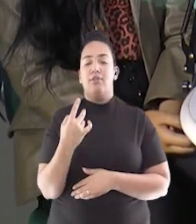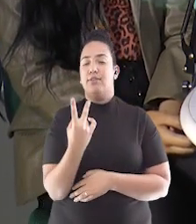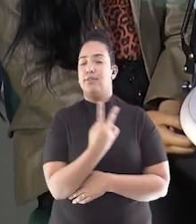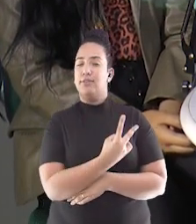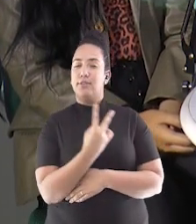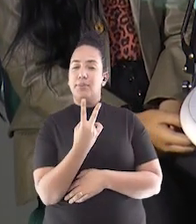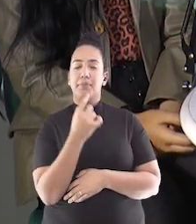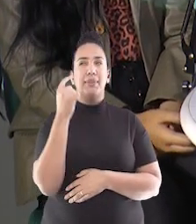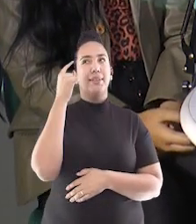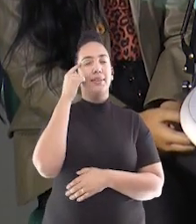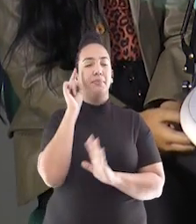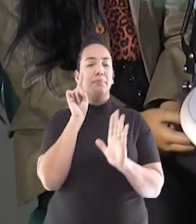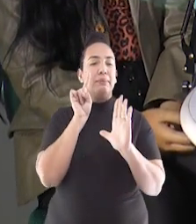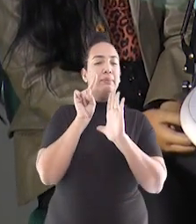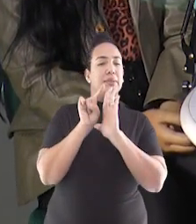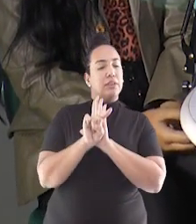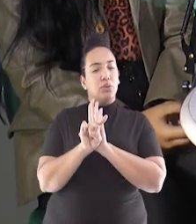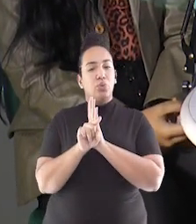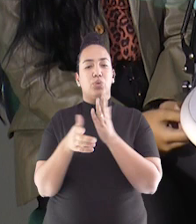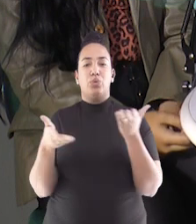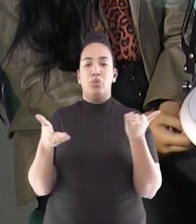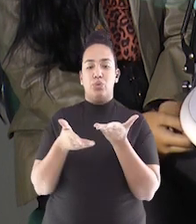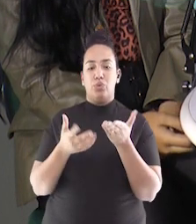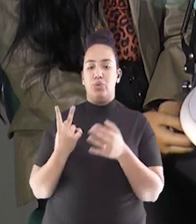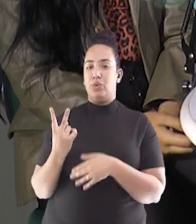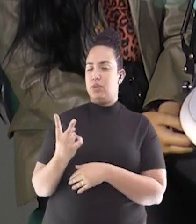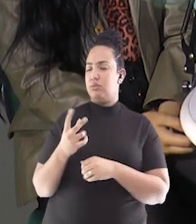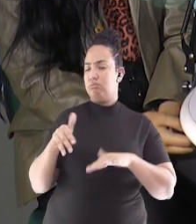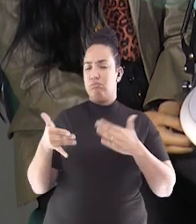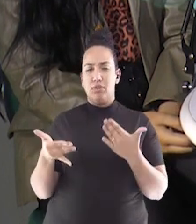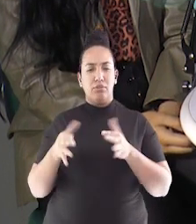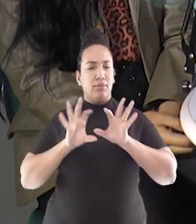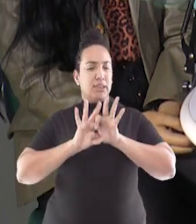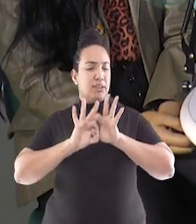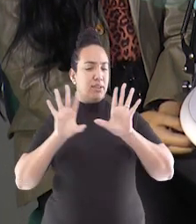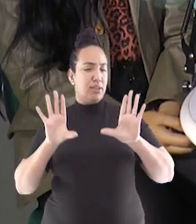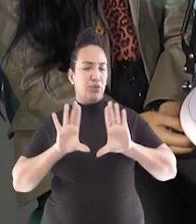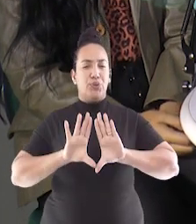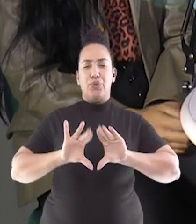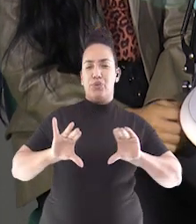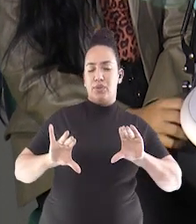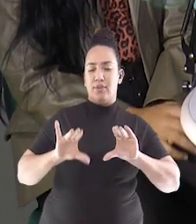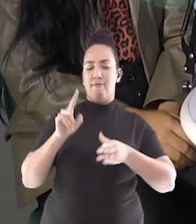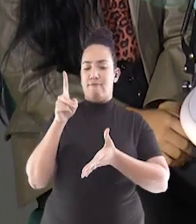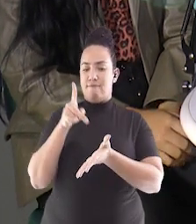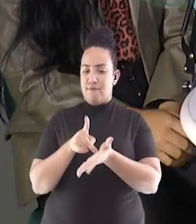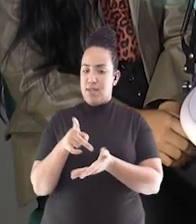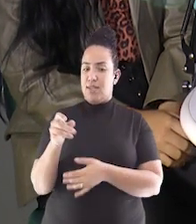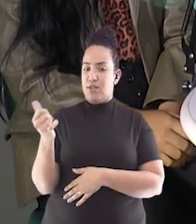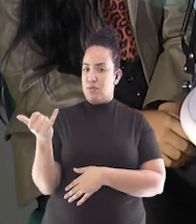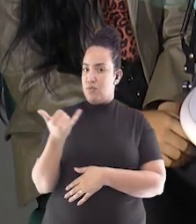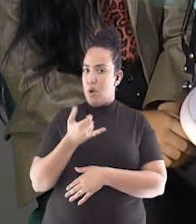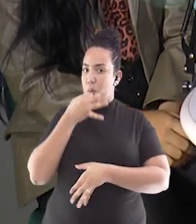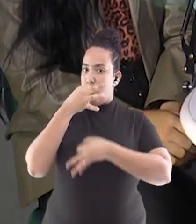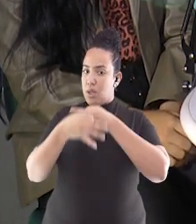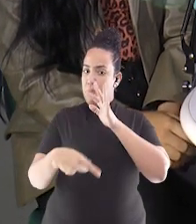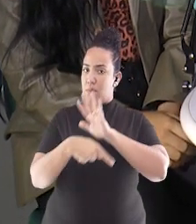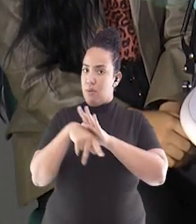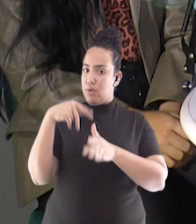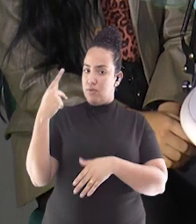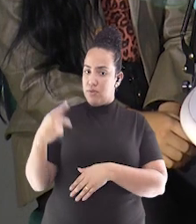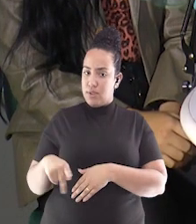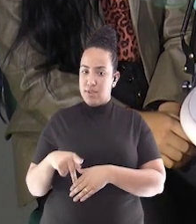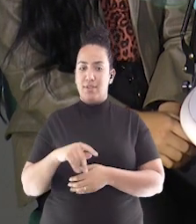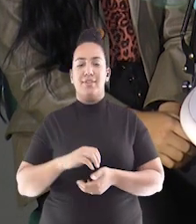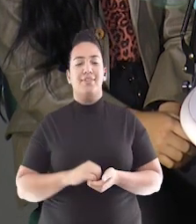em algumas perguntas para fazer para vocês, tá? Então, sintam-se muito confortáveis para poder contar pra gente a verdade, exatamente a opinião de vocês